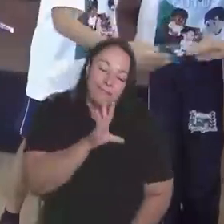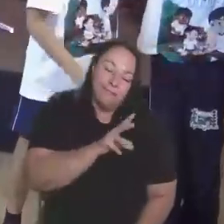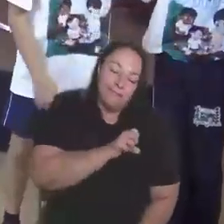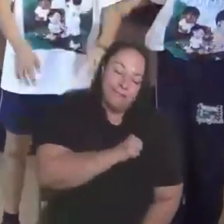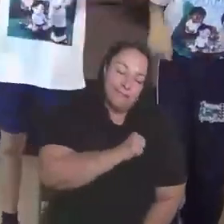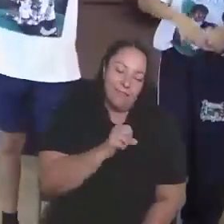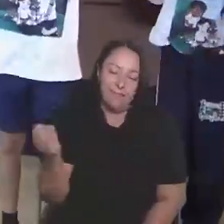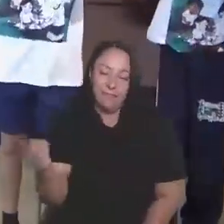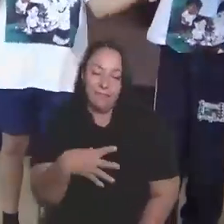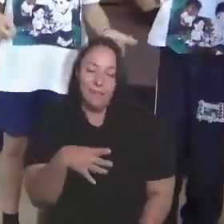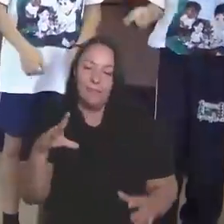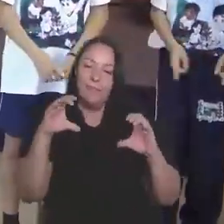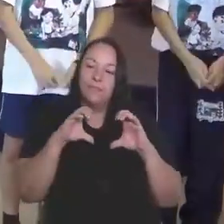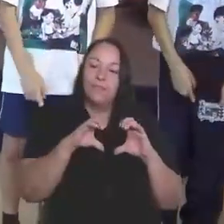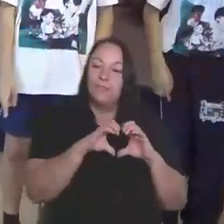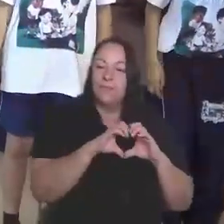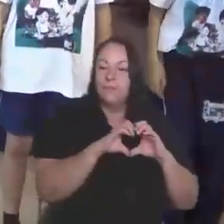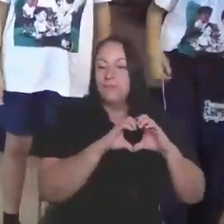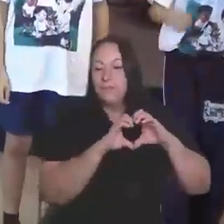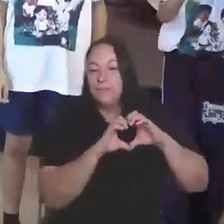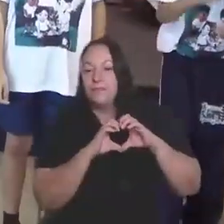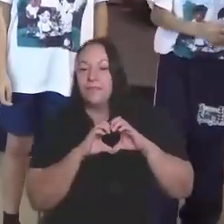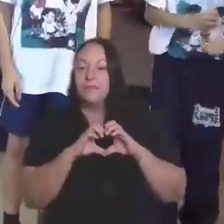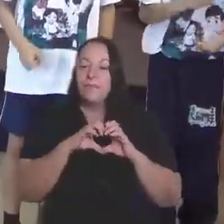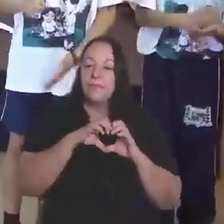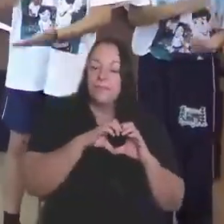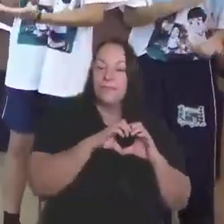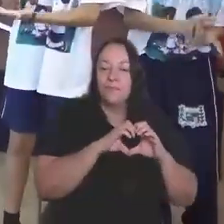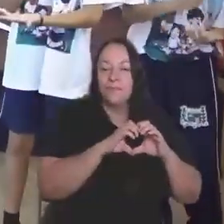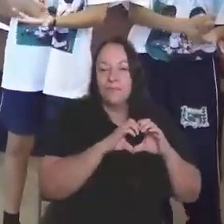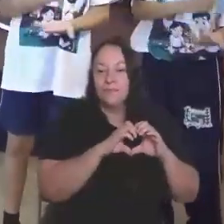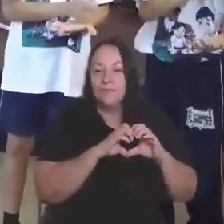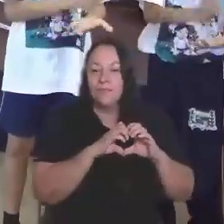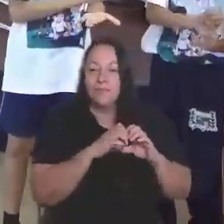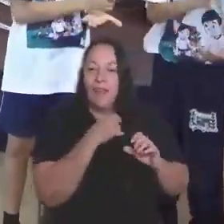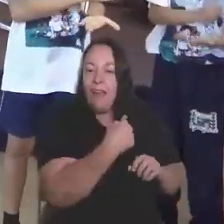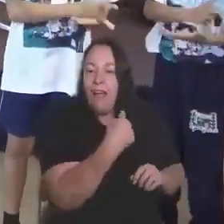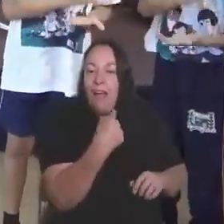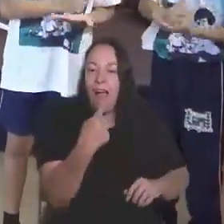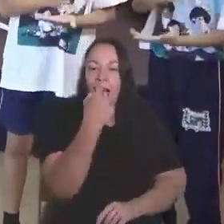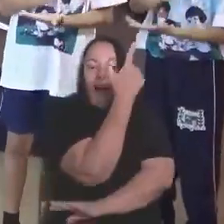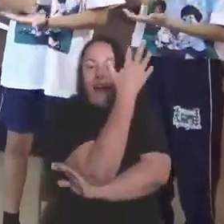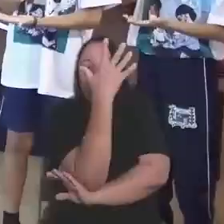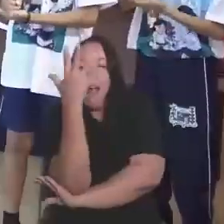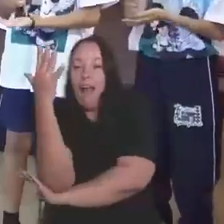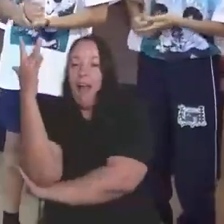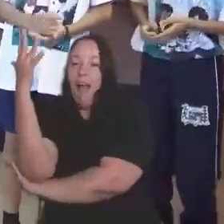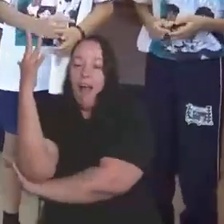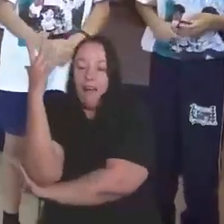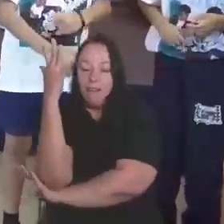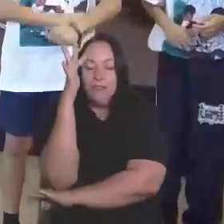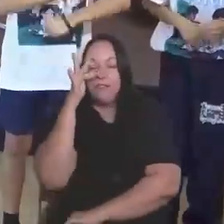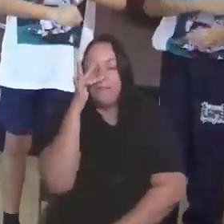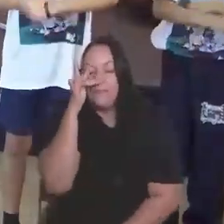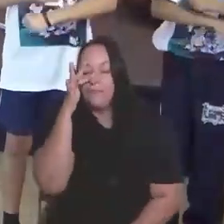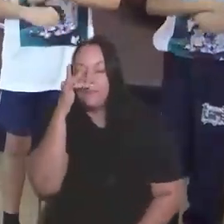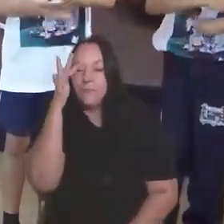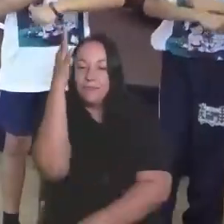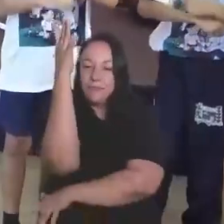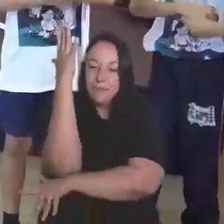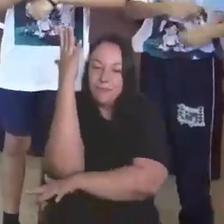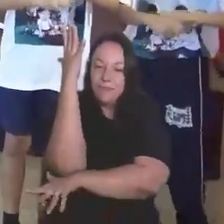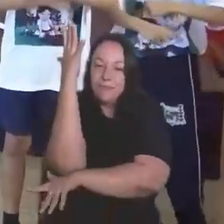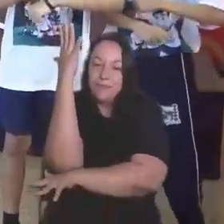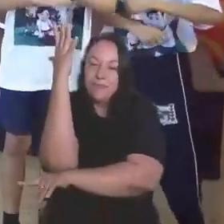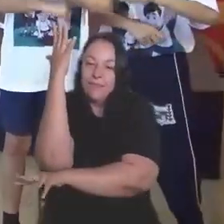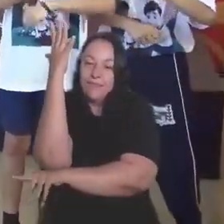novo coração. Cada árvore é vida, é sombra, é flor, são